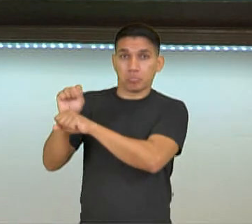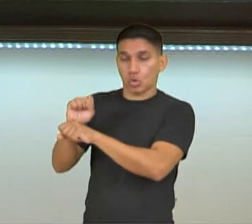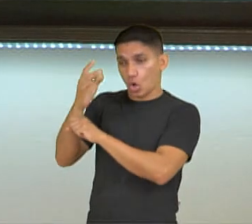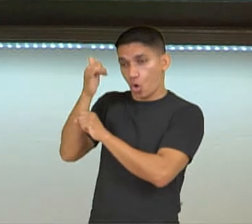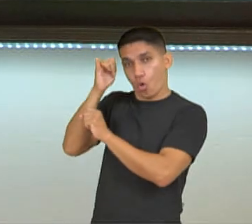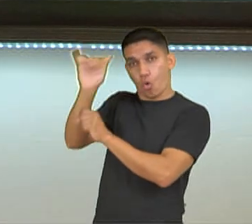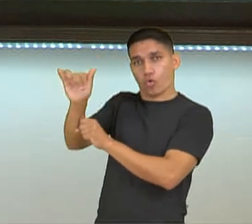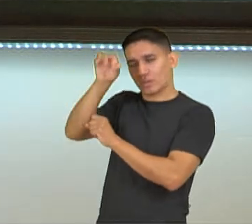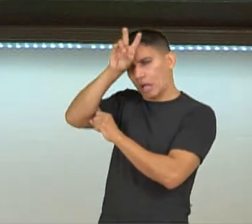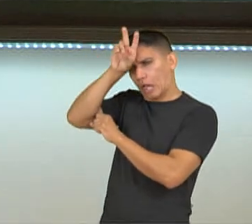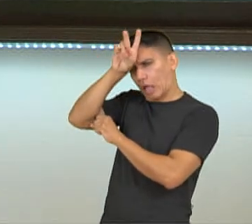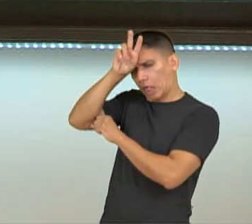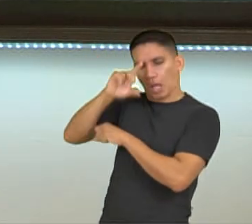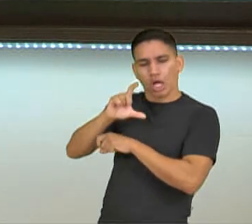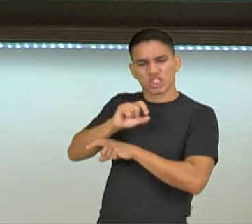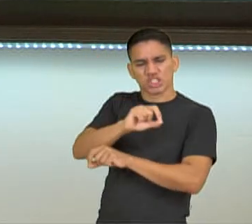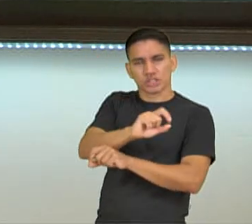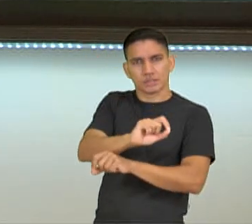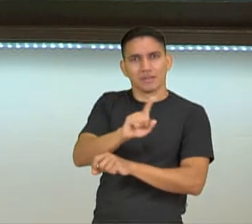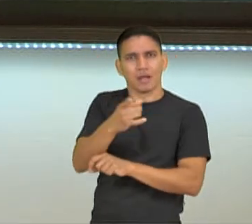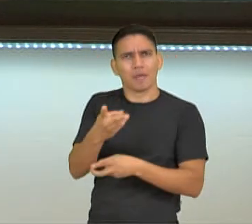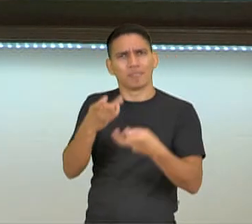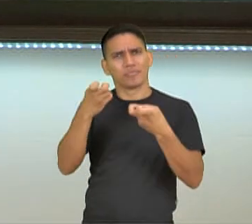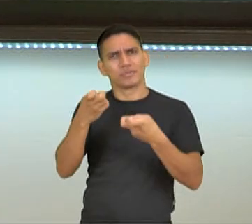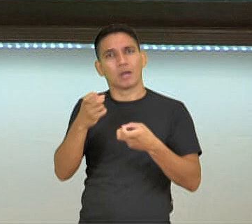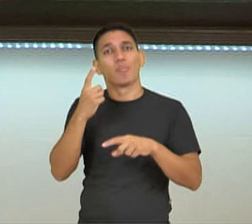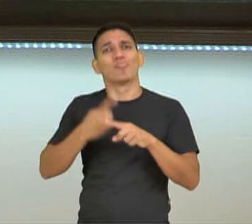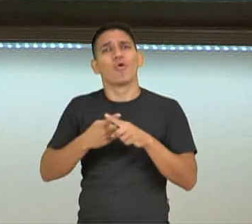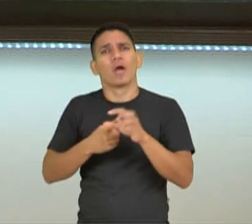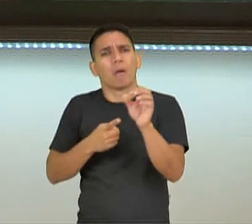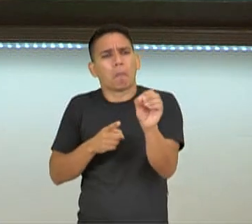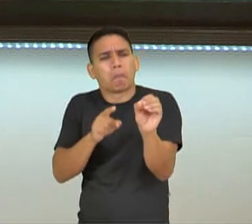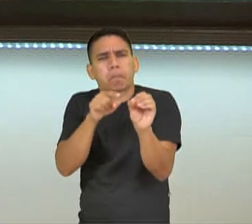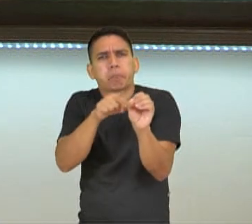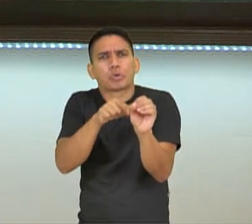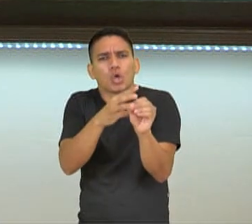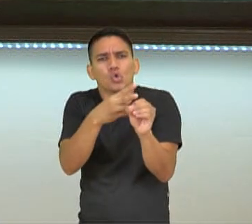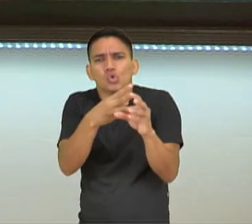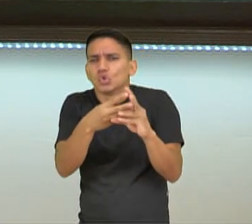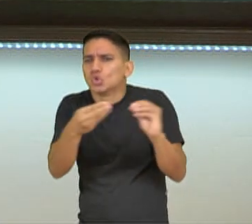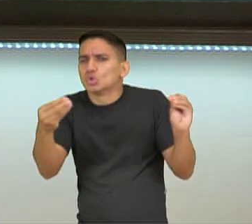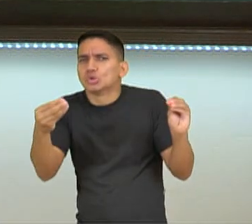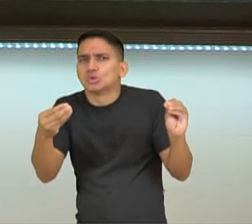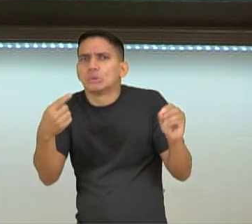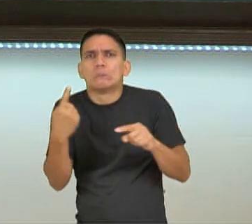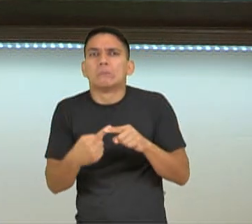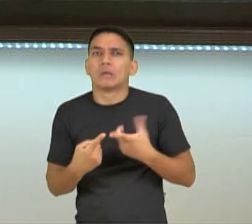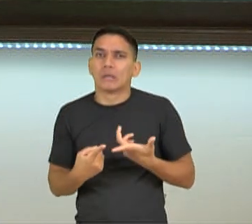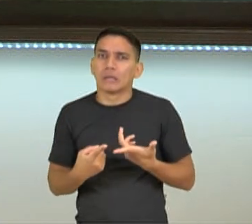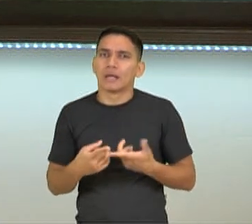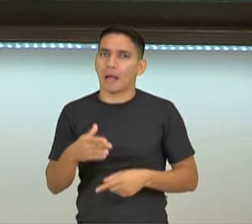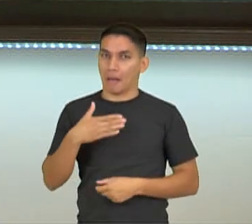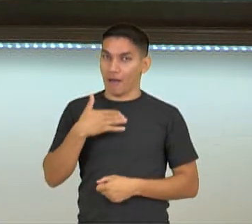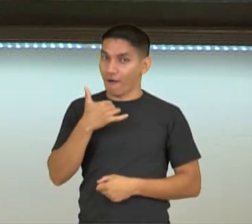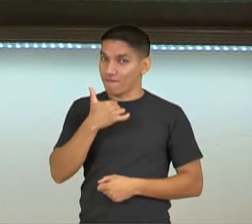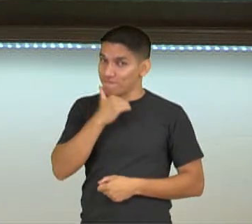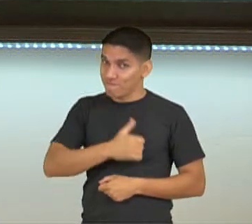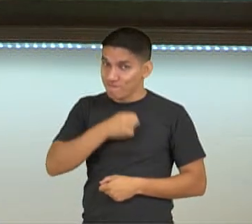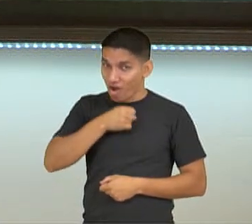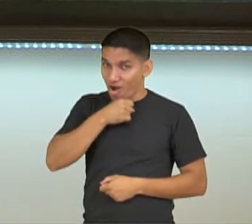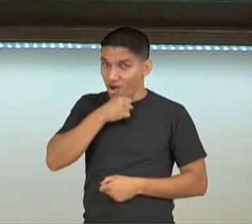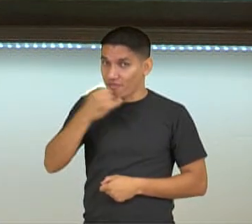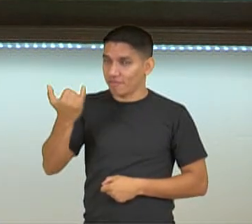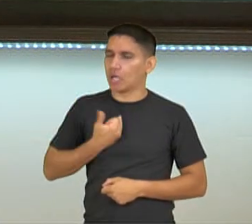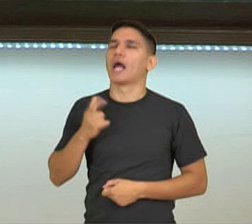Então, veja, já se perguntaram por que as bolinhas de naftalina somem do armário? Né? A minha avó dizia que eram